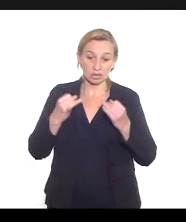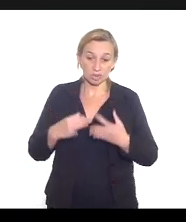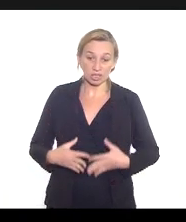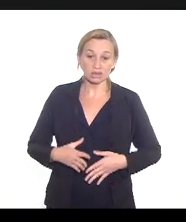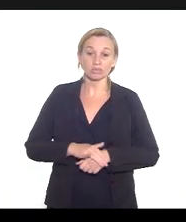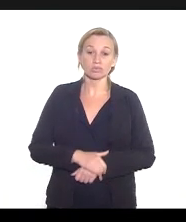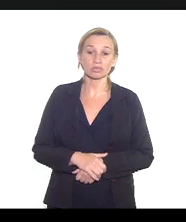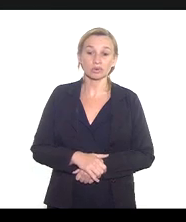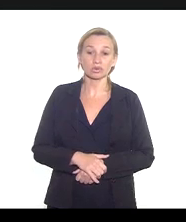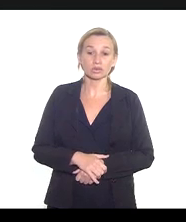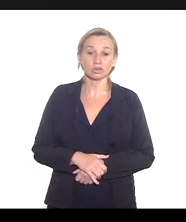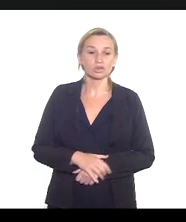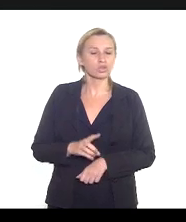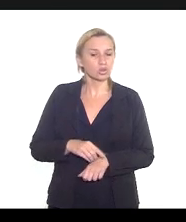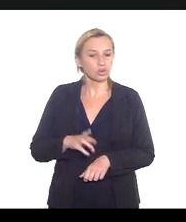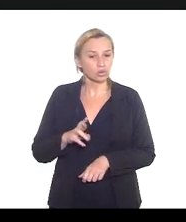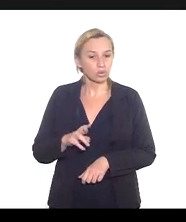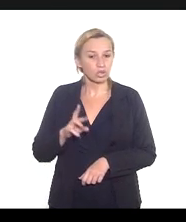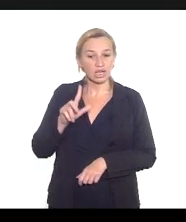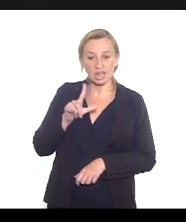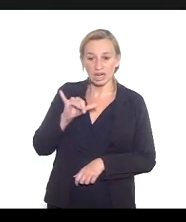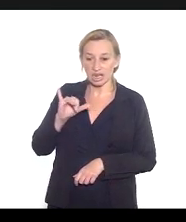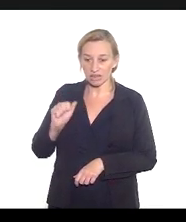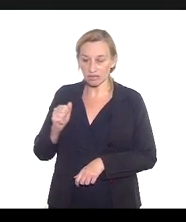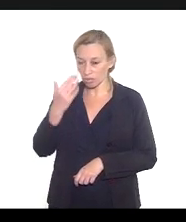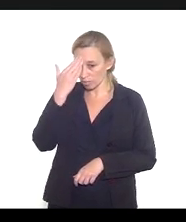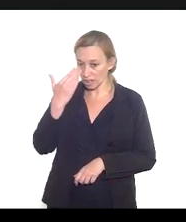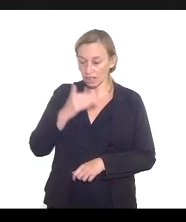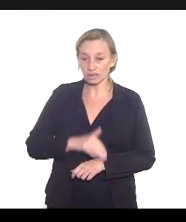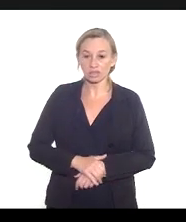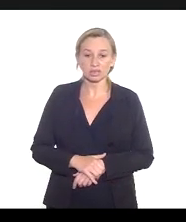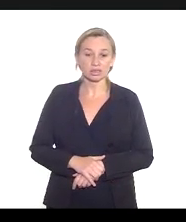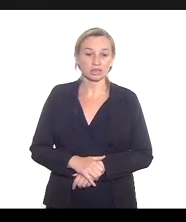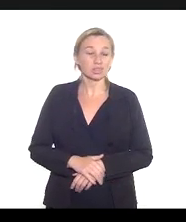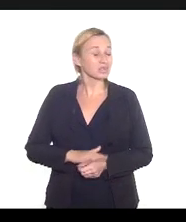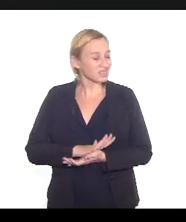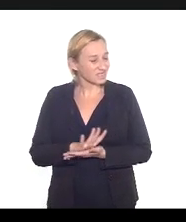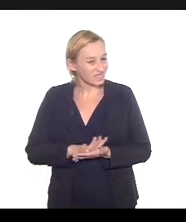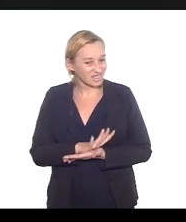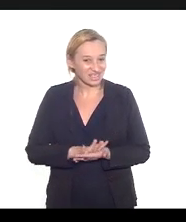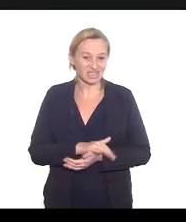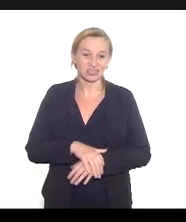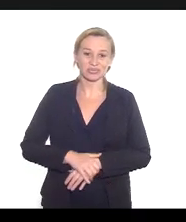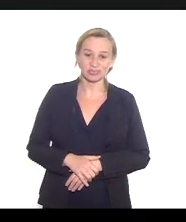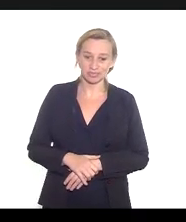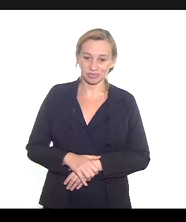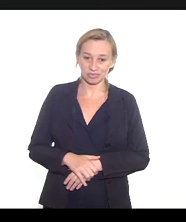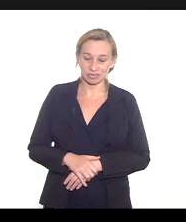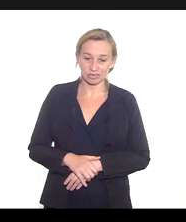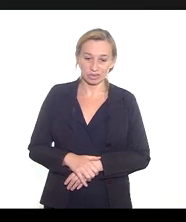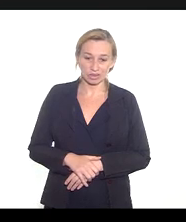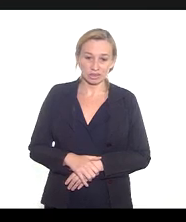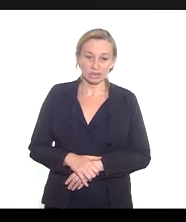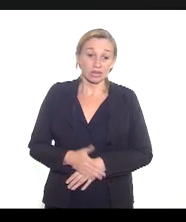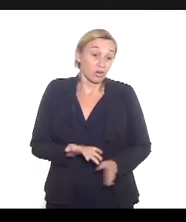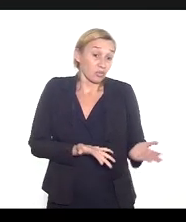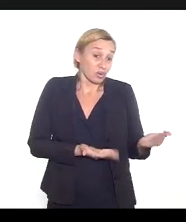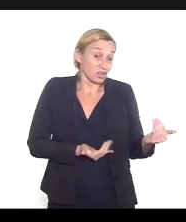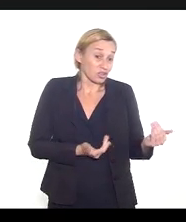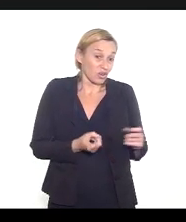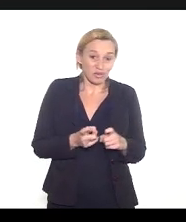a outra gagueja muito obrigada pela sua nela de nada é uma